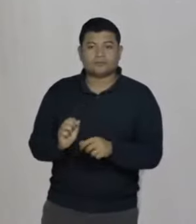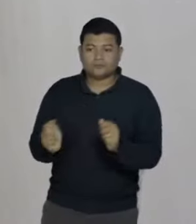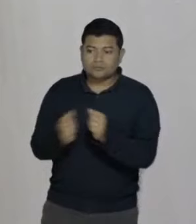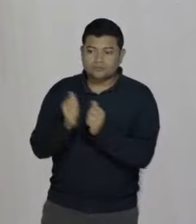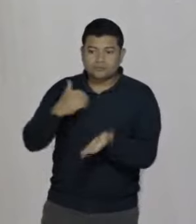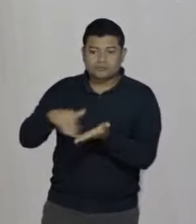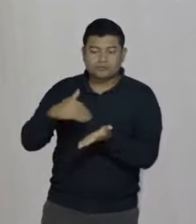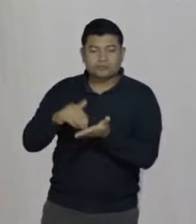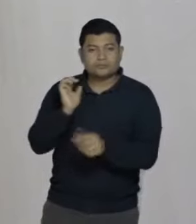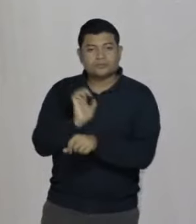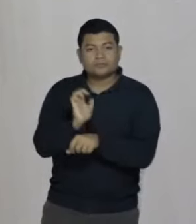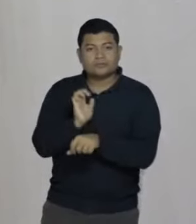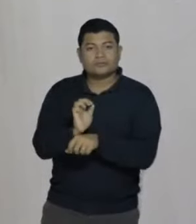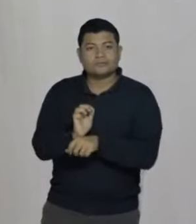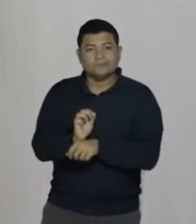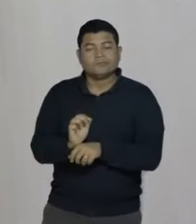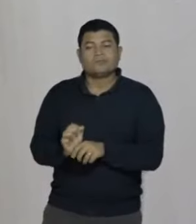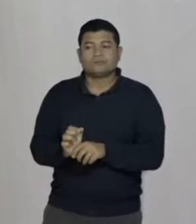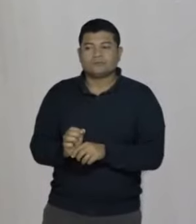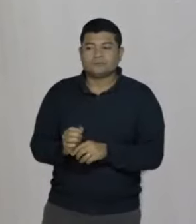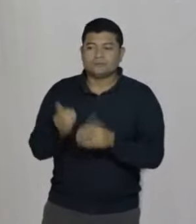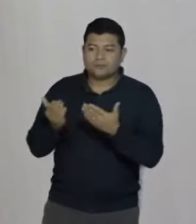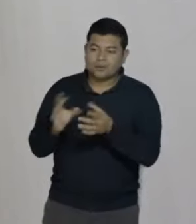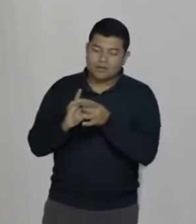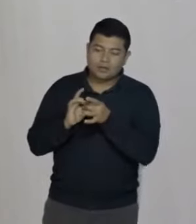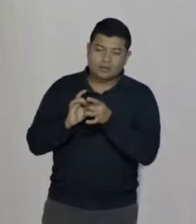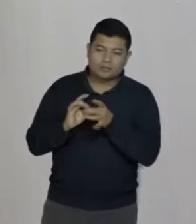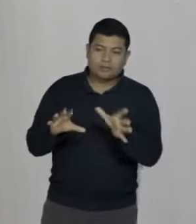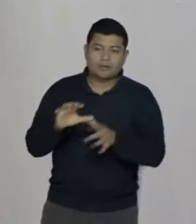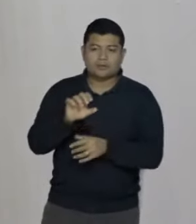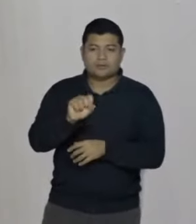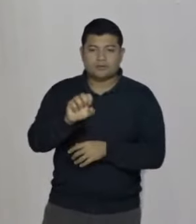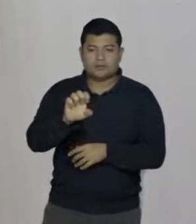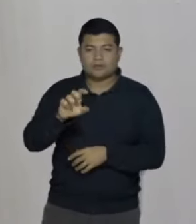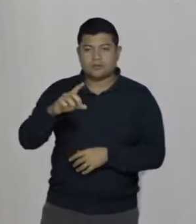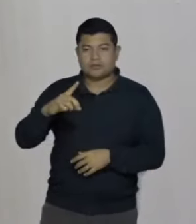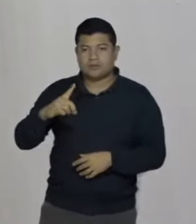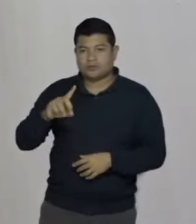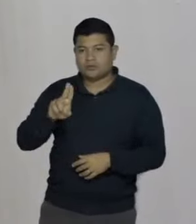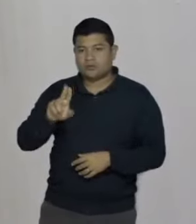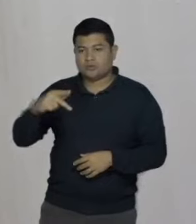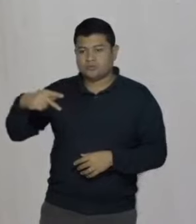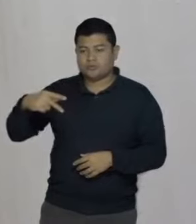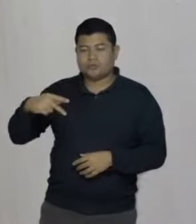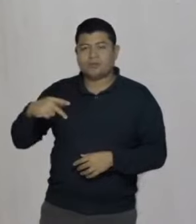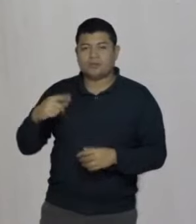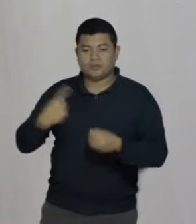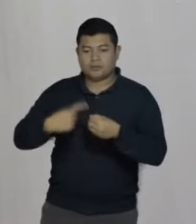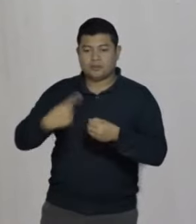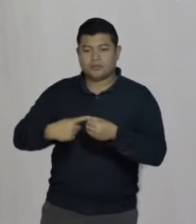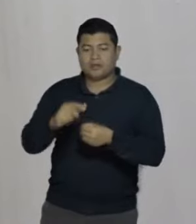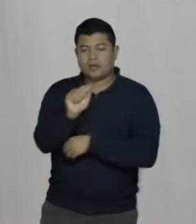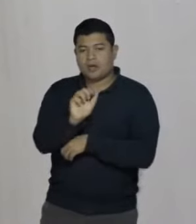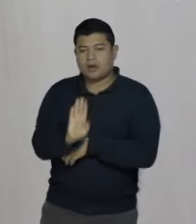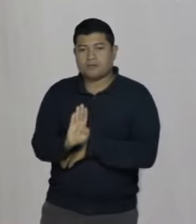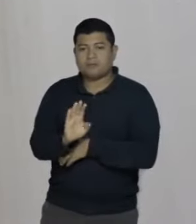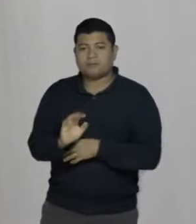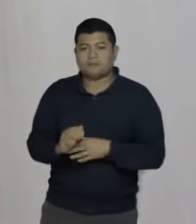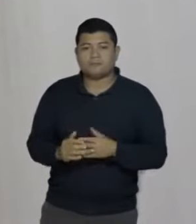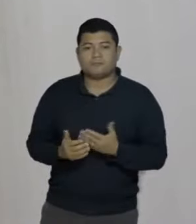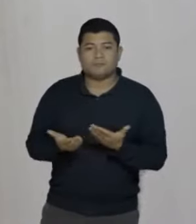que permita que o nosso CEDUP de Abdon Batista ou seduto Antônio Ernesto Antônio de bastiani